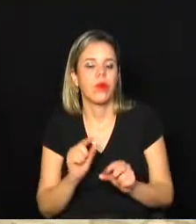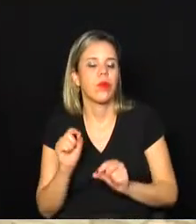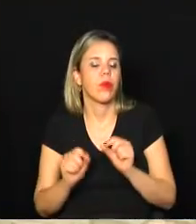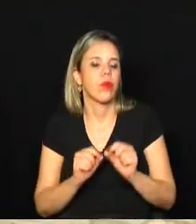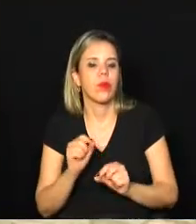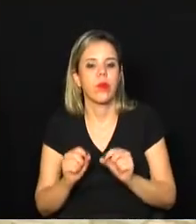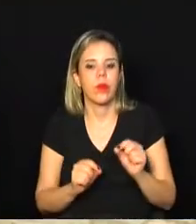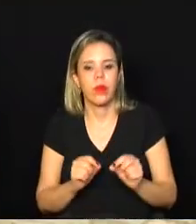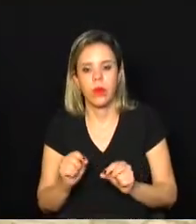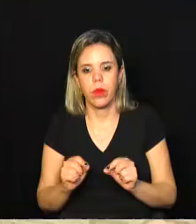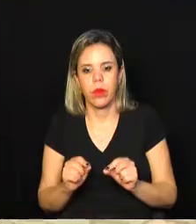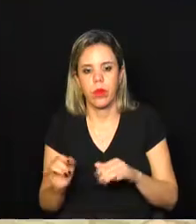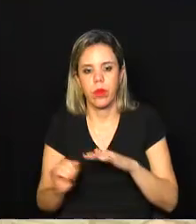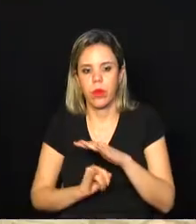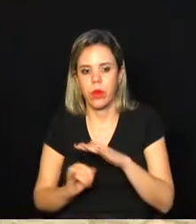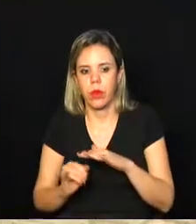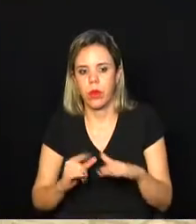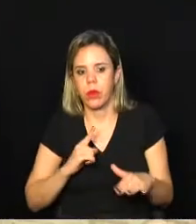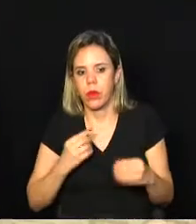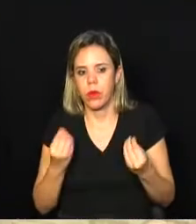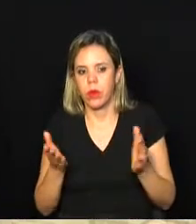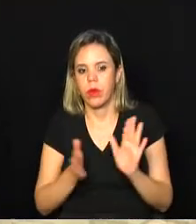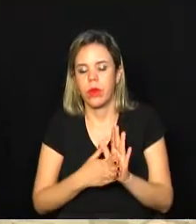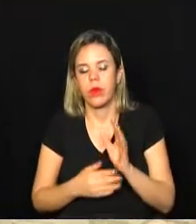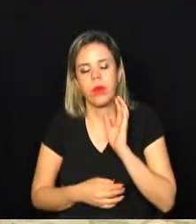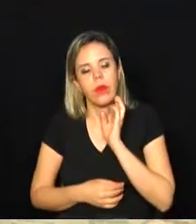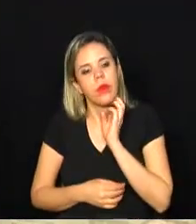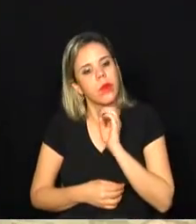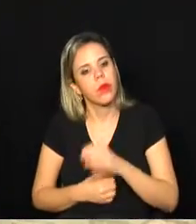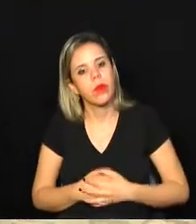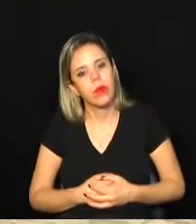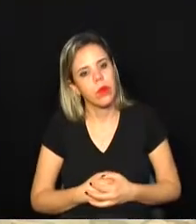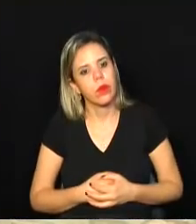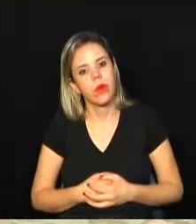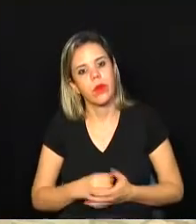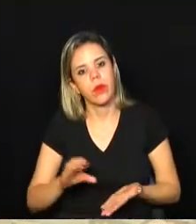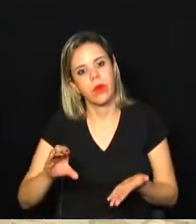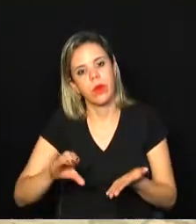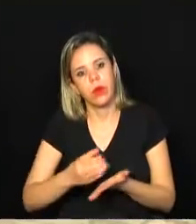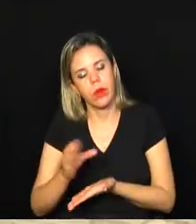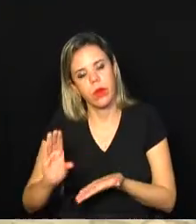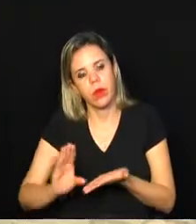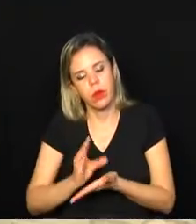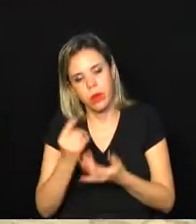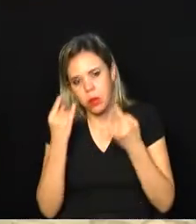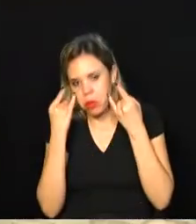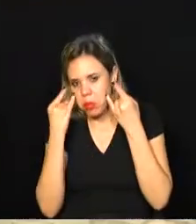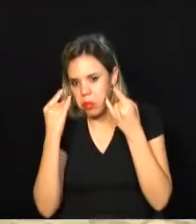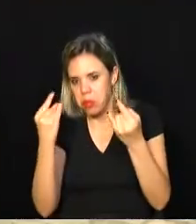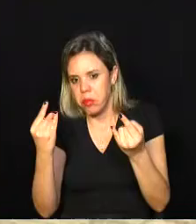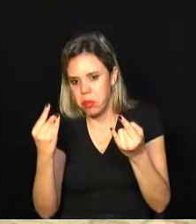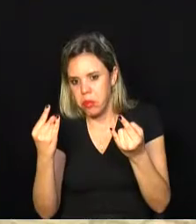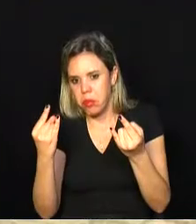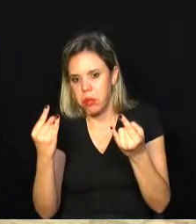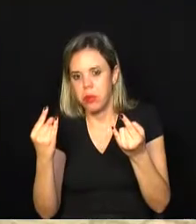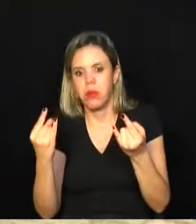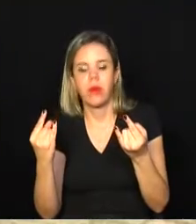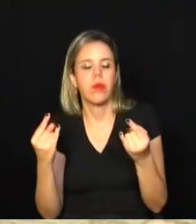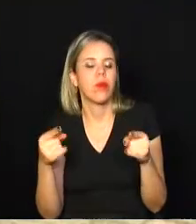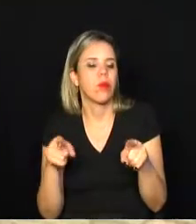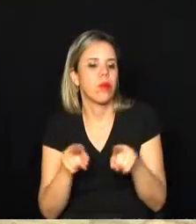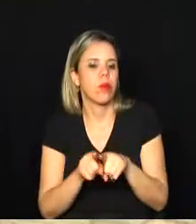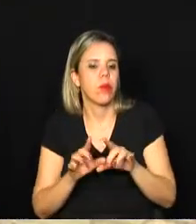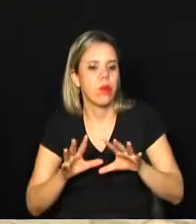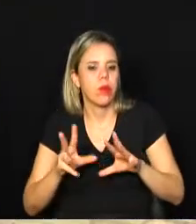que as instituições têm oferecido então será um crédito bem atrativo mas também